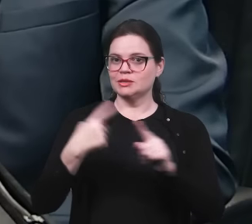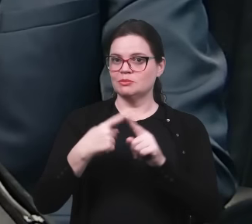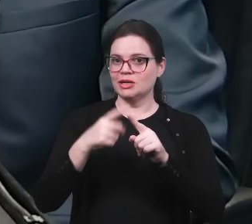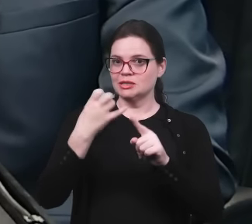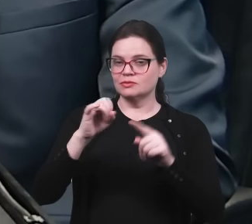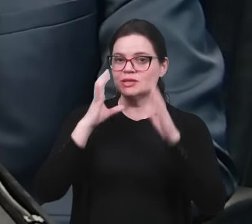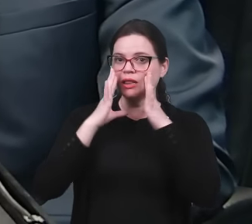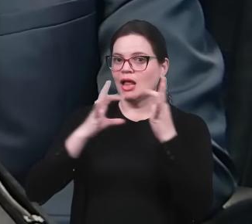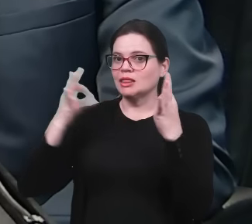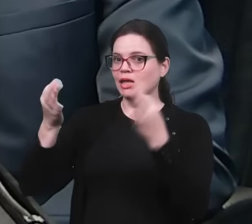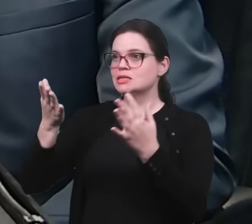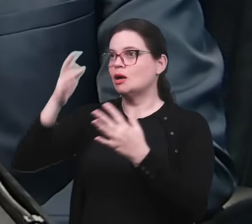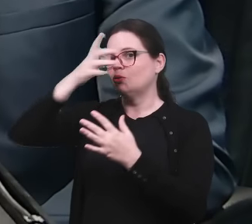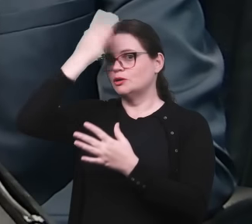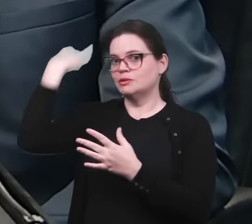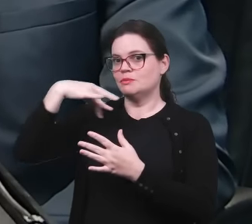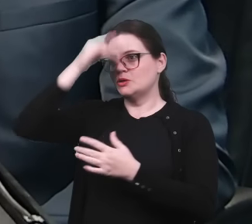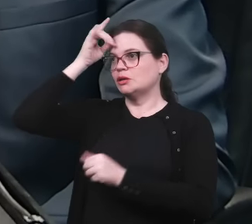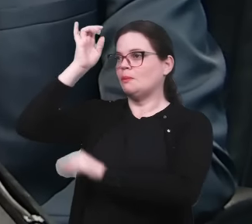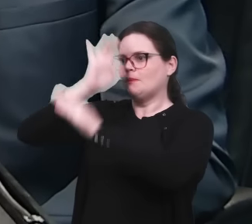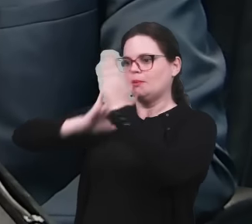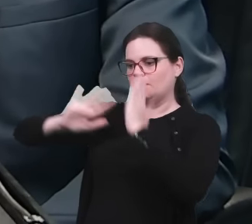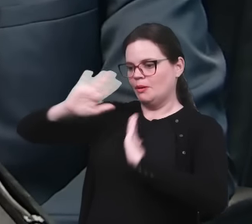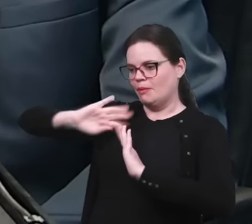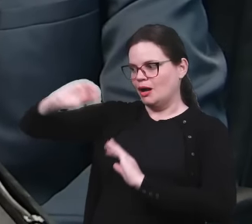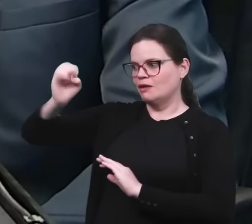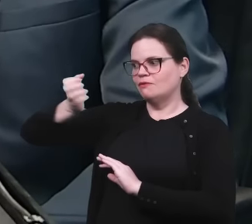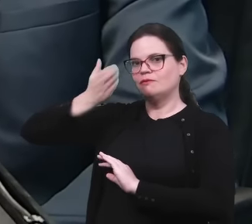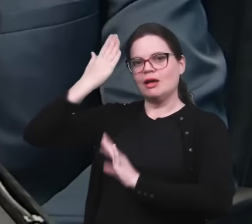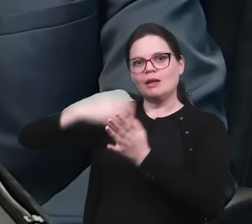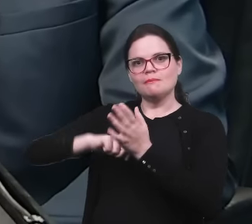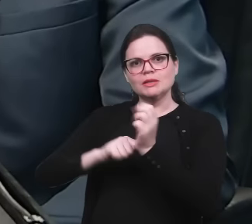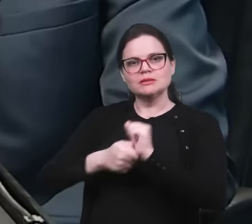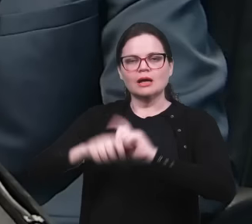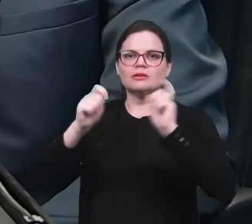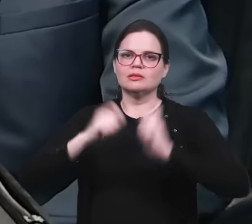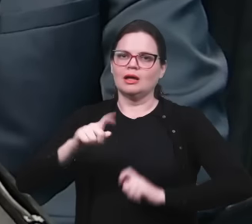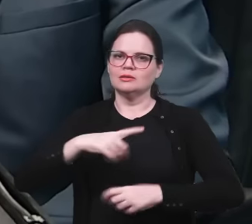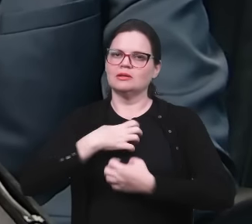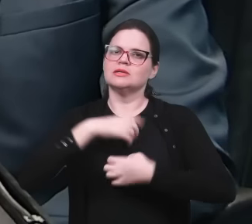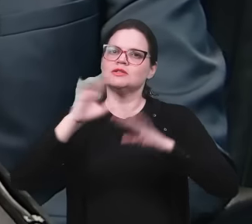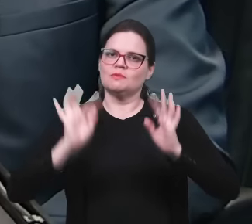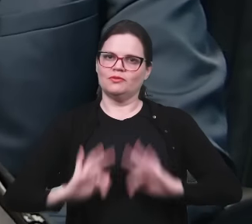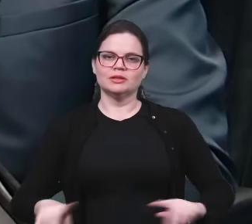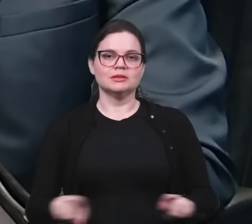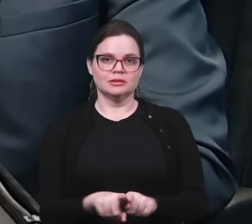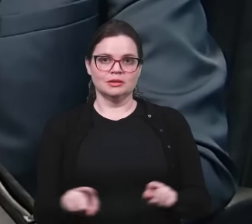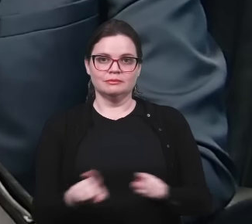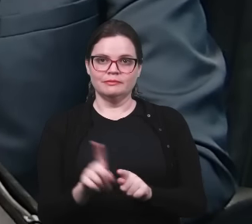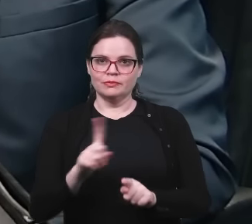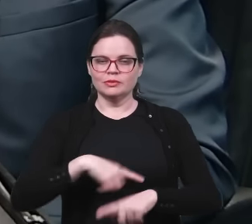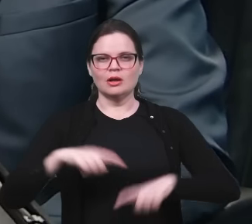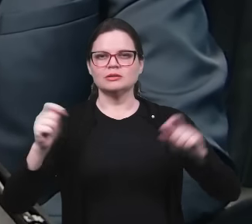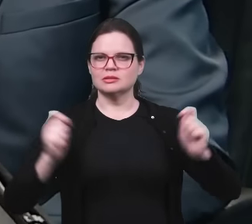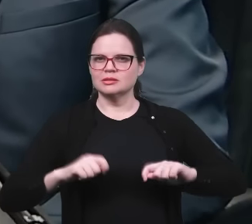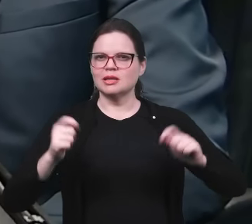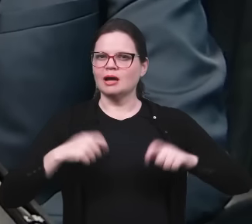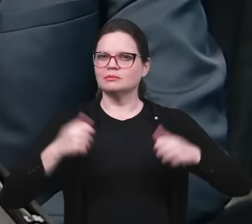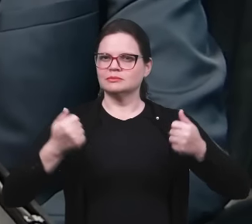revelar a você os mistérios celestiais. E essa é a nossa felicidade. Nós podemos dizer que somos